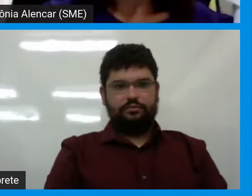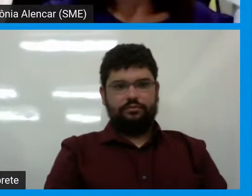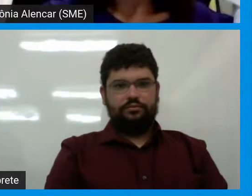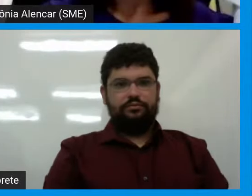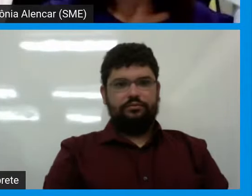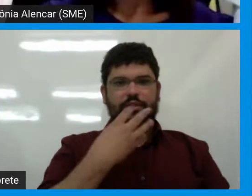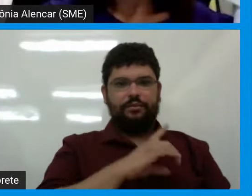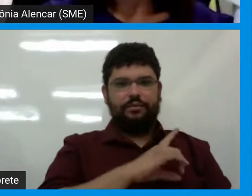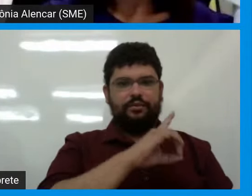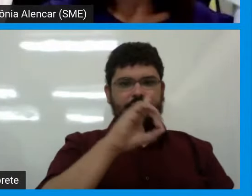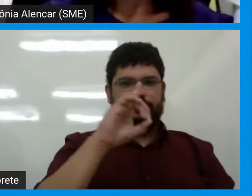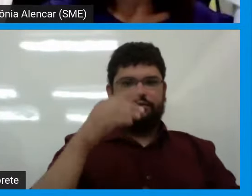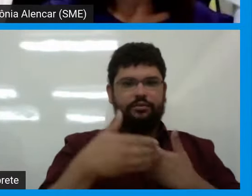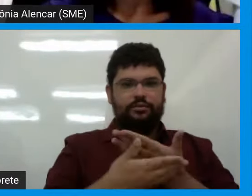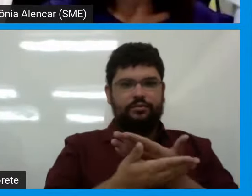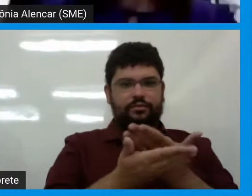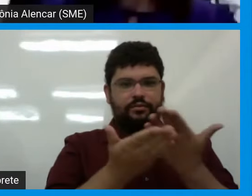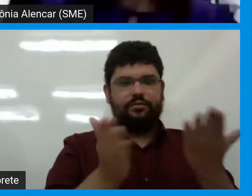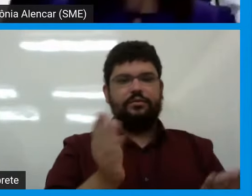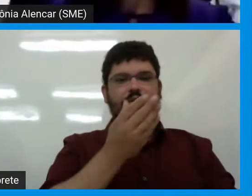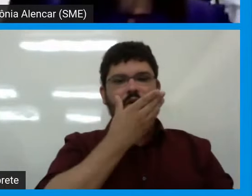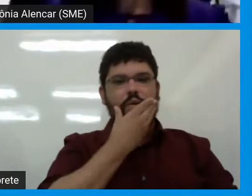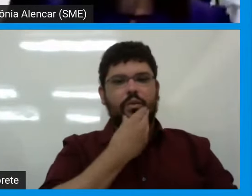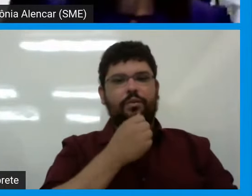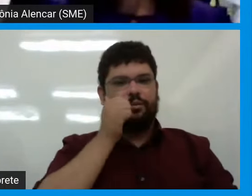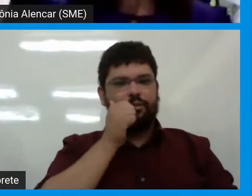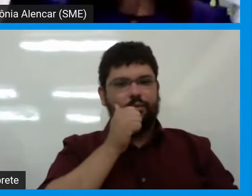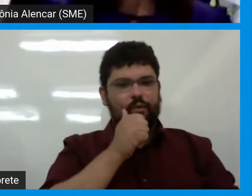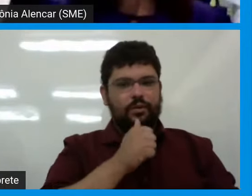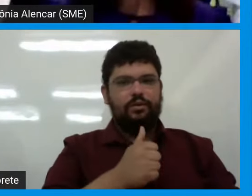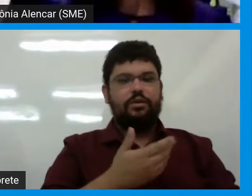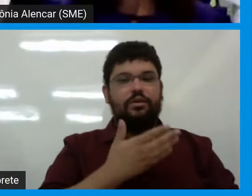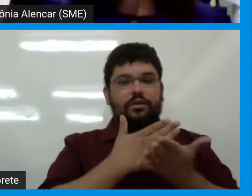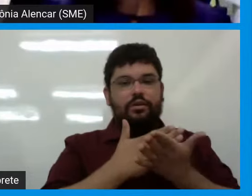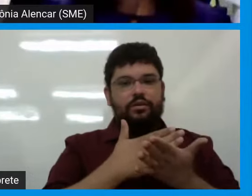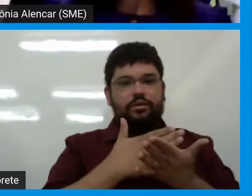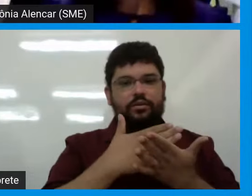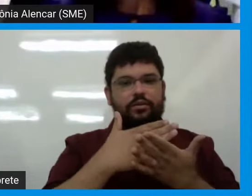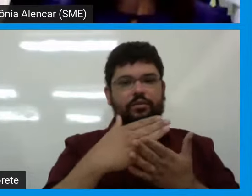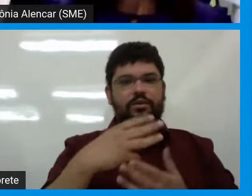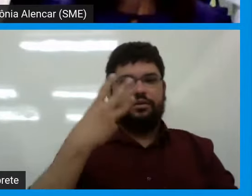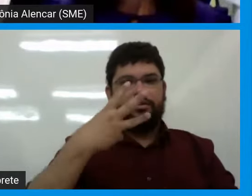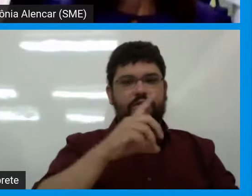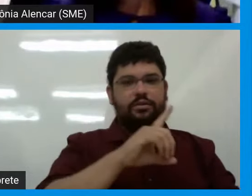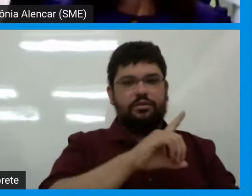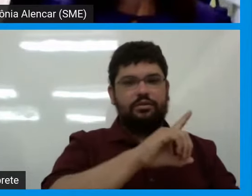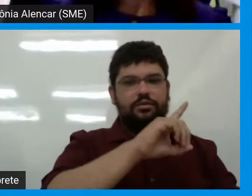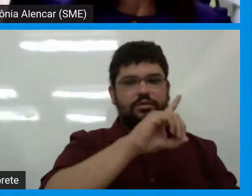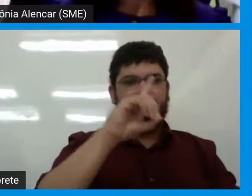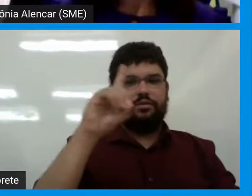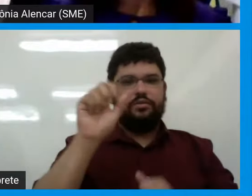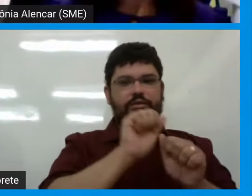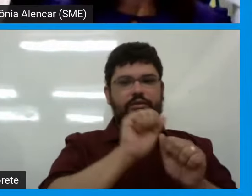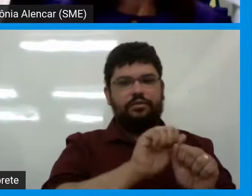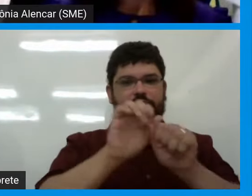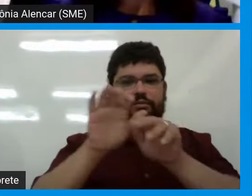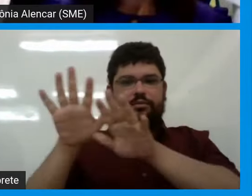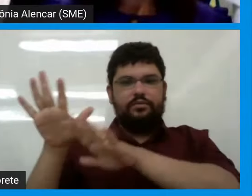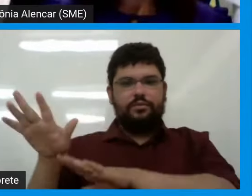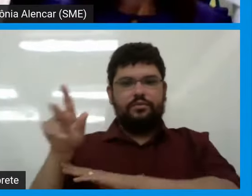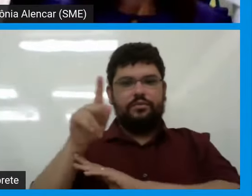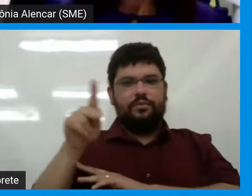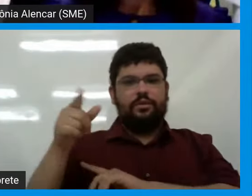Bom dia a todos e a todas. Estamos começando o terceiro dia da Jornada Pedagógica